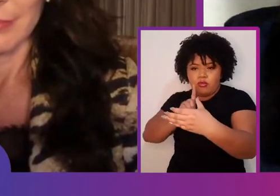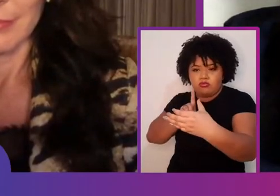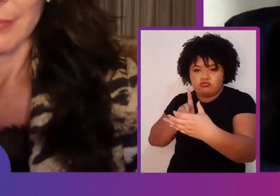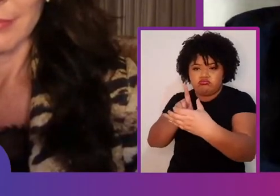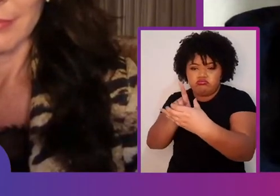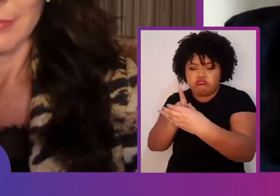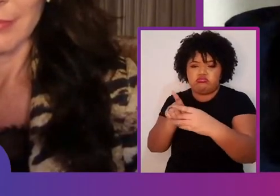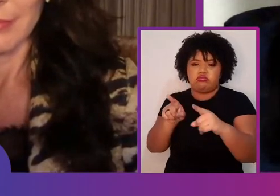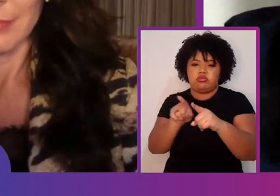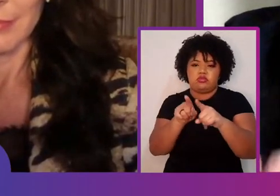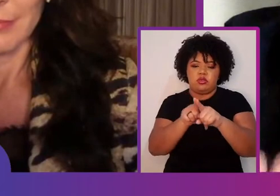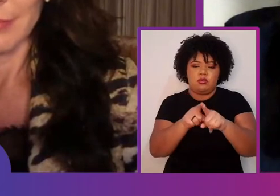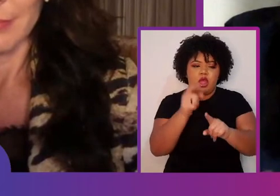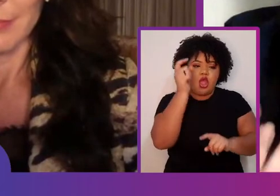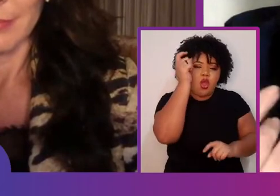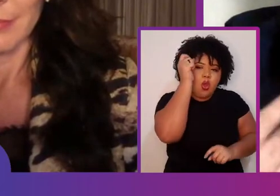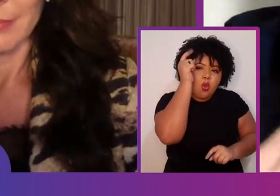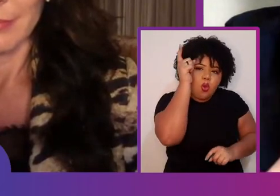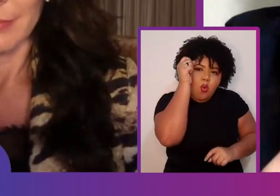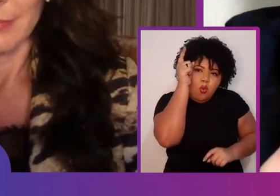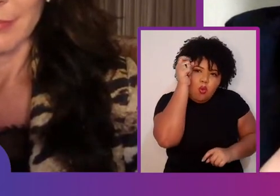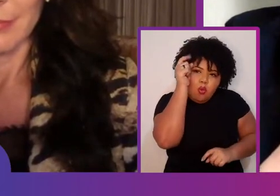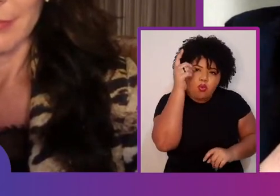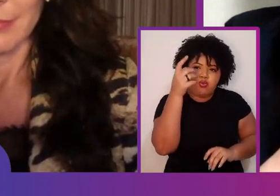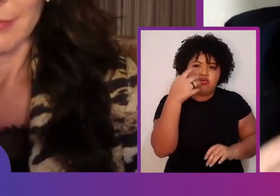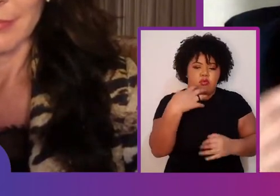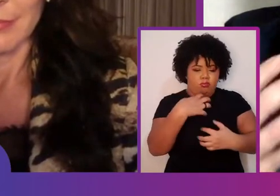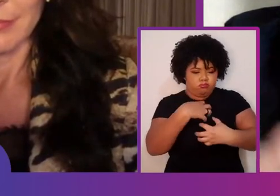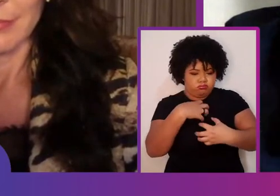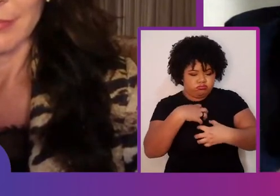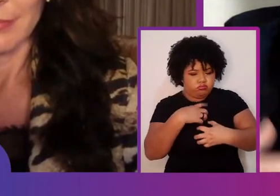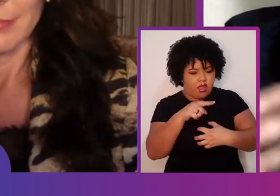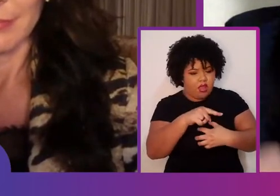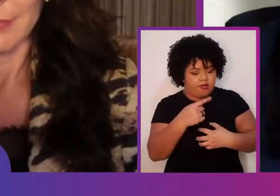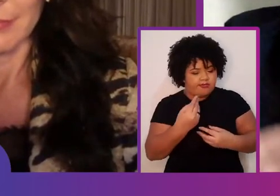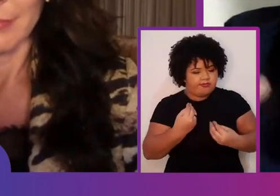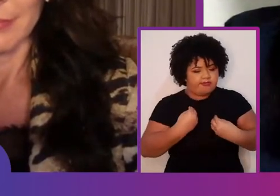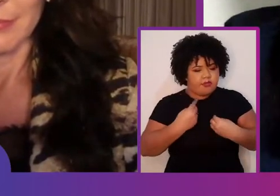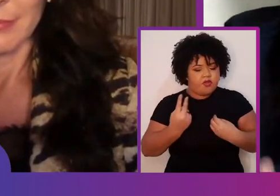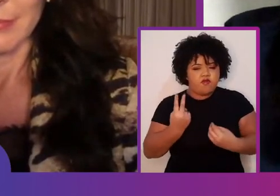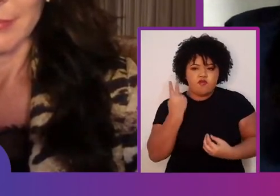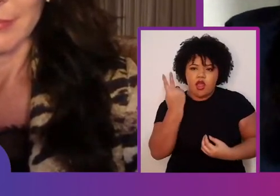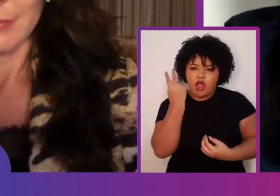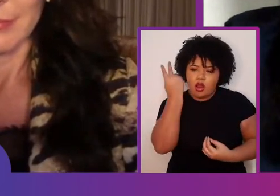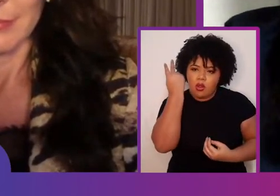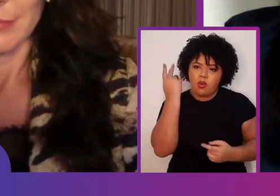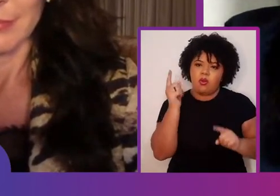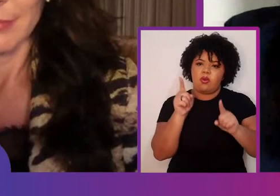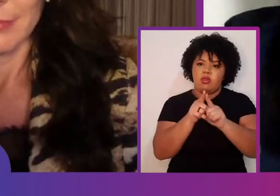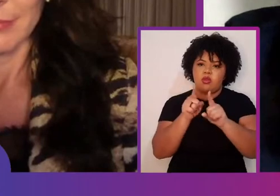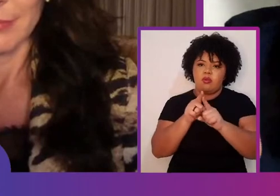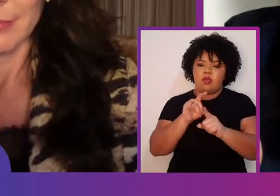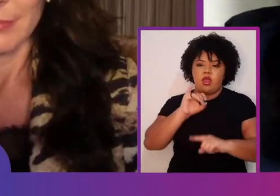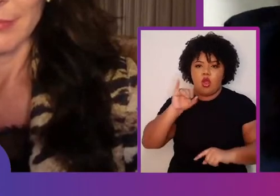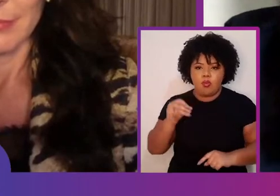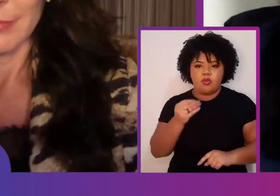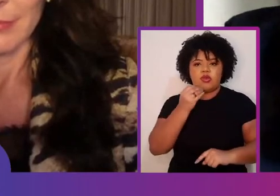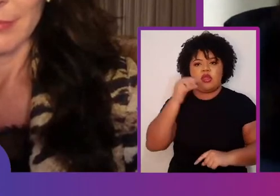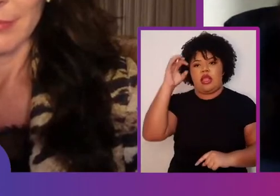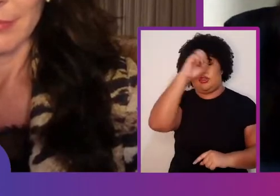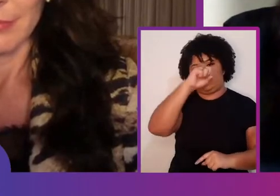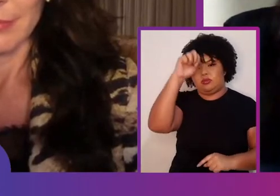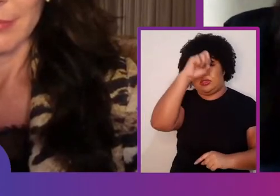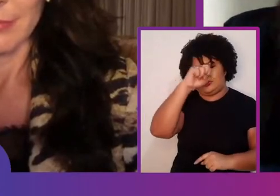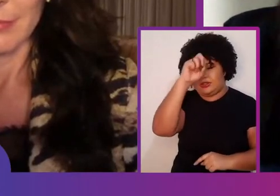cultura, sentir-se parte de algo, sentir-se valorizado, ter oportunidades de aprendizado,